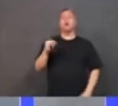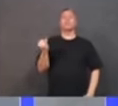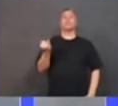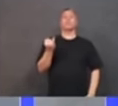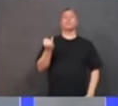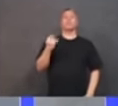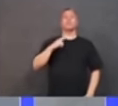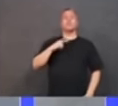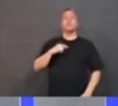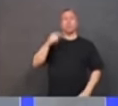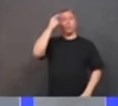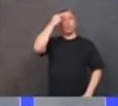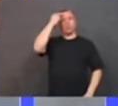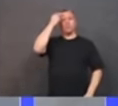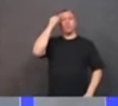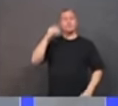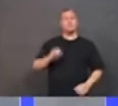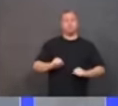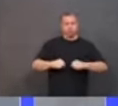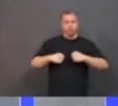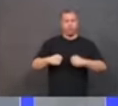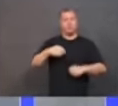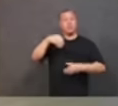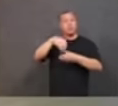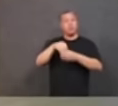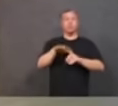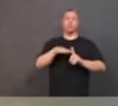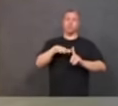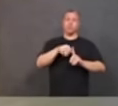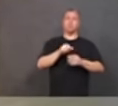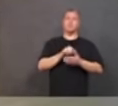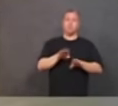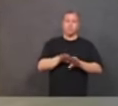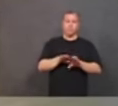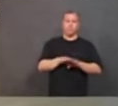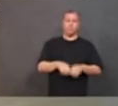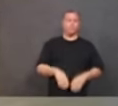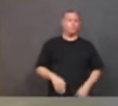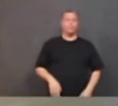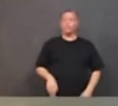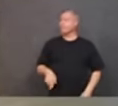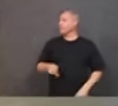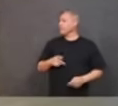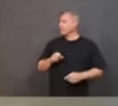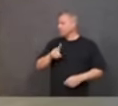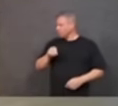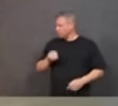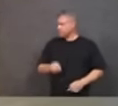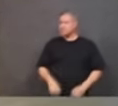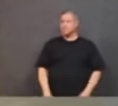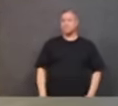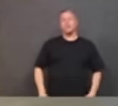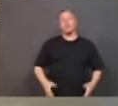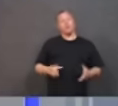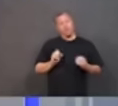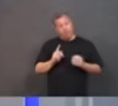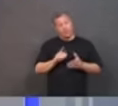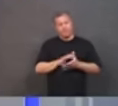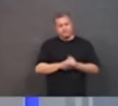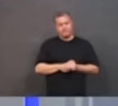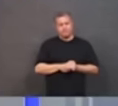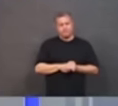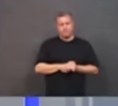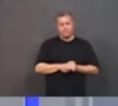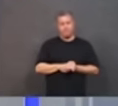deve desempenhar dentro da nossa sociedade. Professor Pedro, 30 segundos. Quanto à universidade